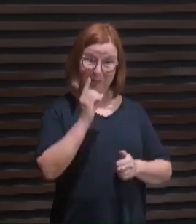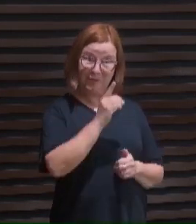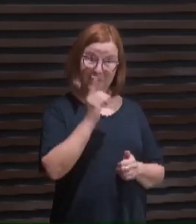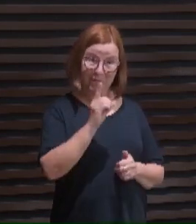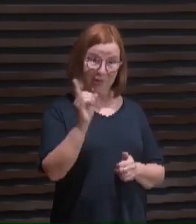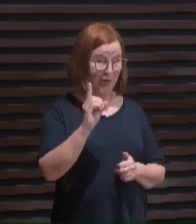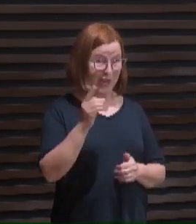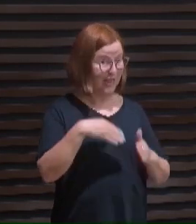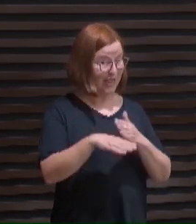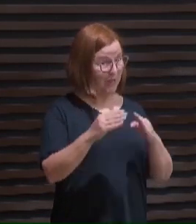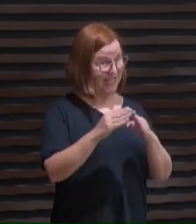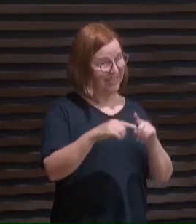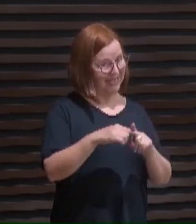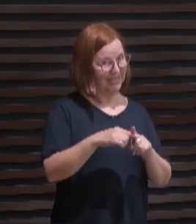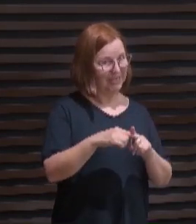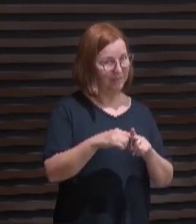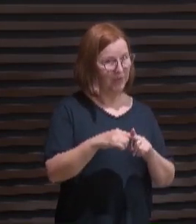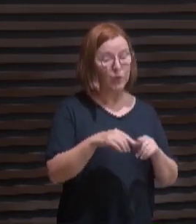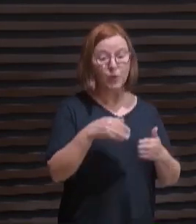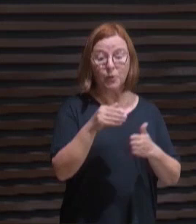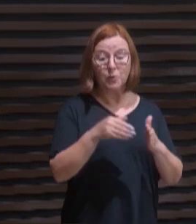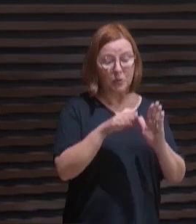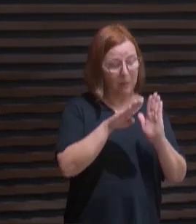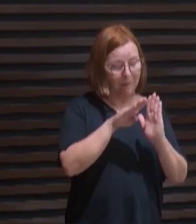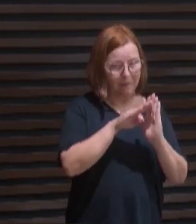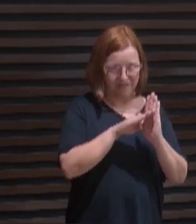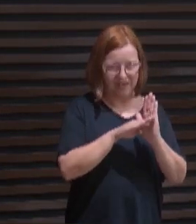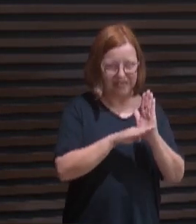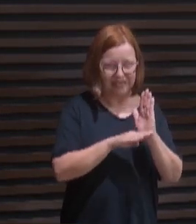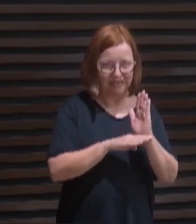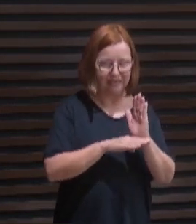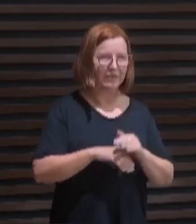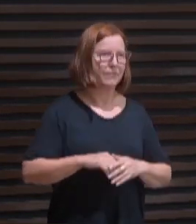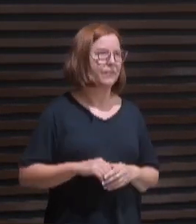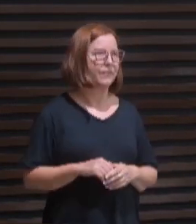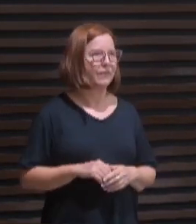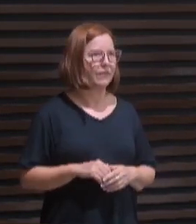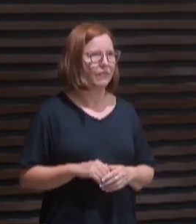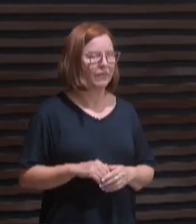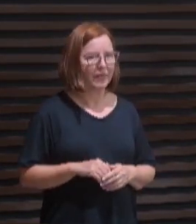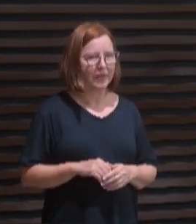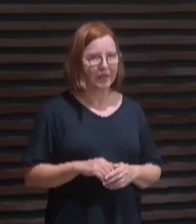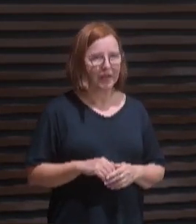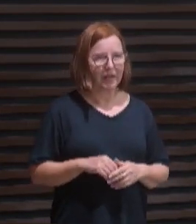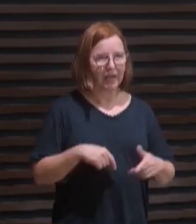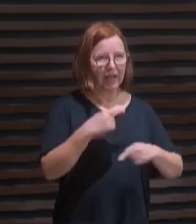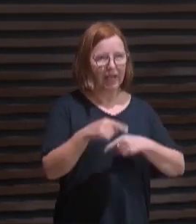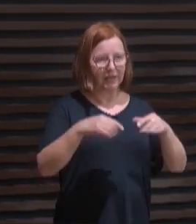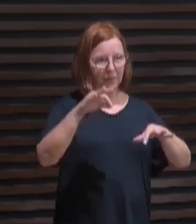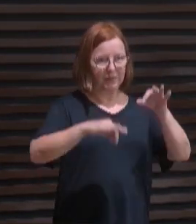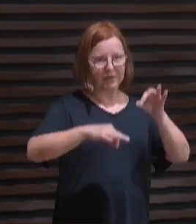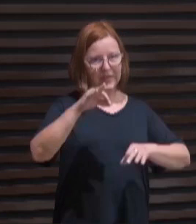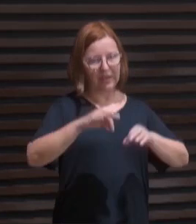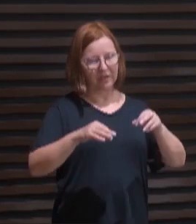vai fazer o que na igreja? Vamos para o jogo de futebol, vamos para aquilo, vamos fazer. Depois veio o teatro e